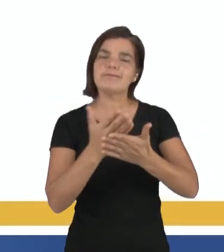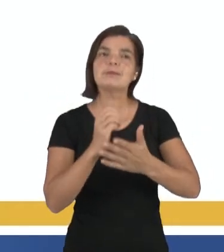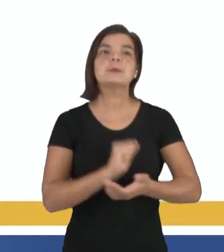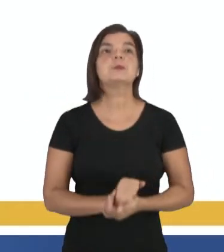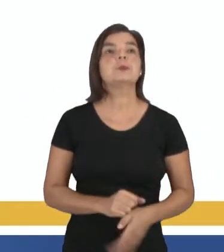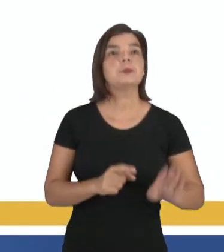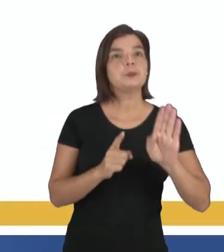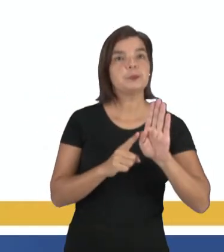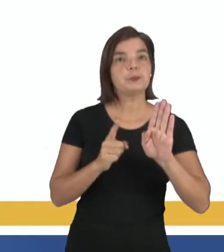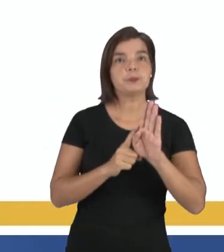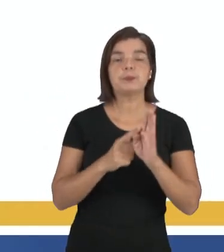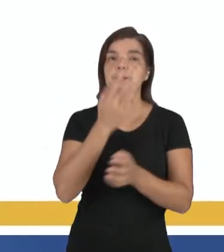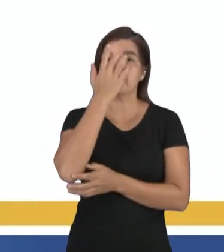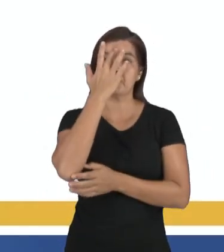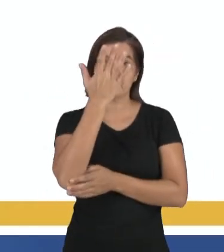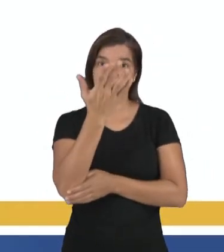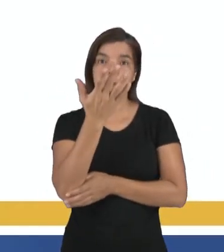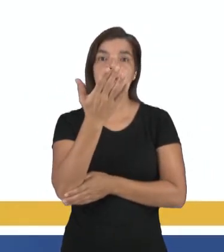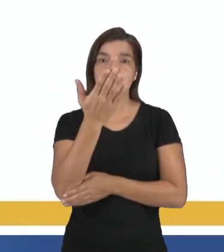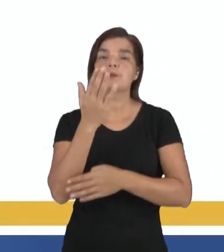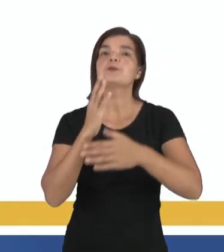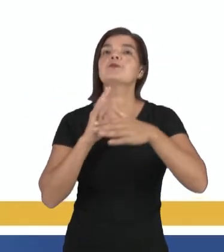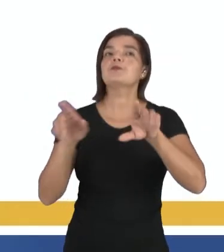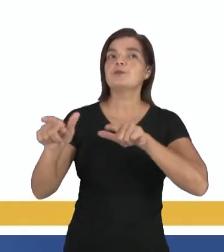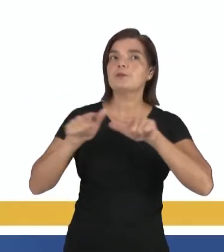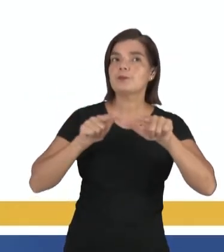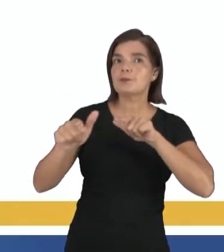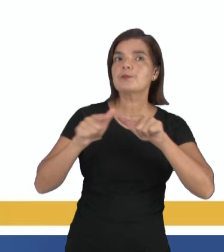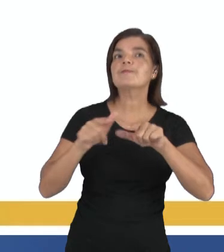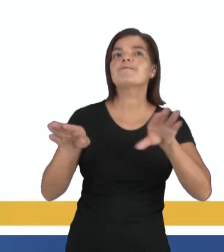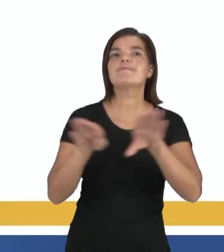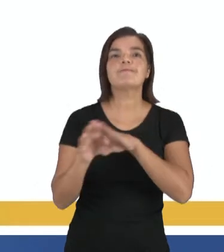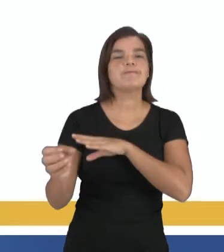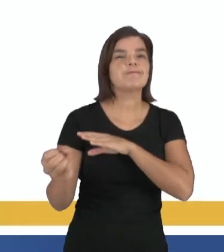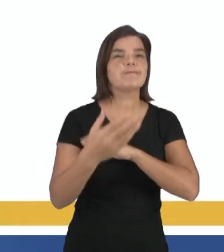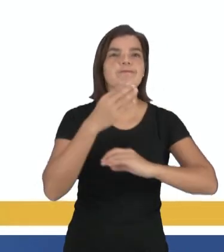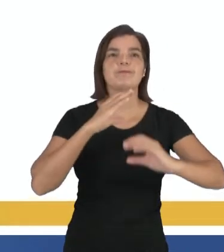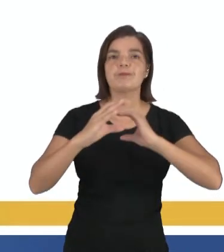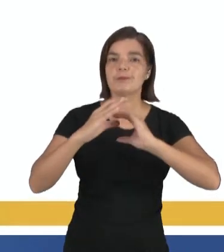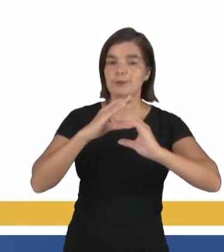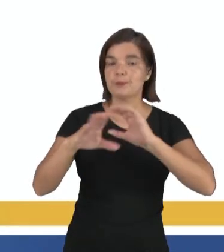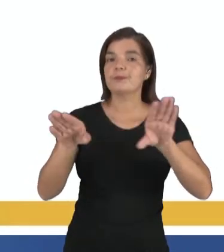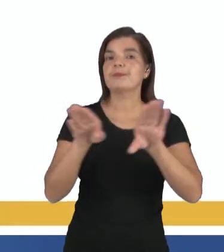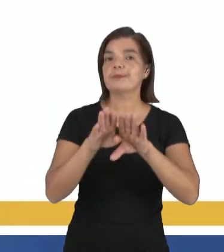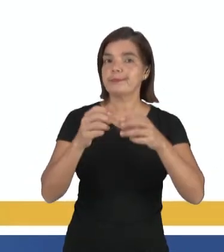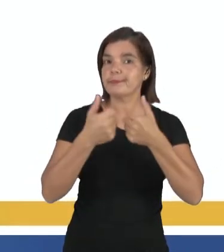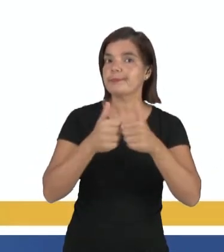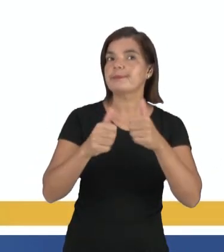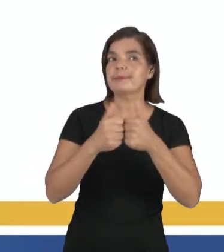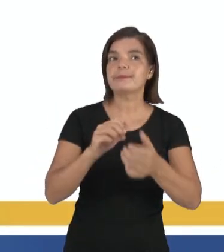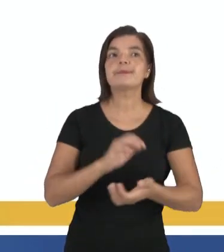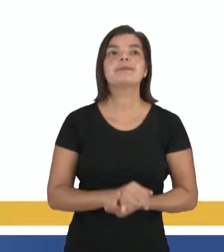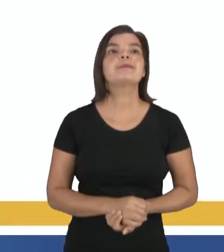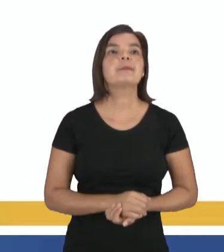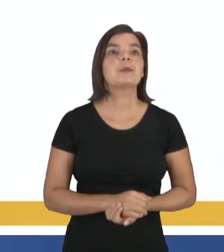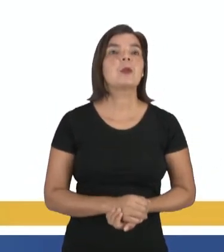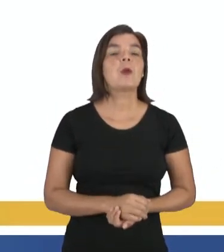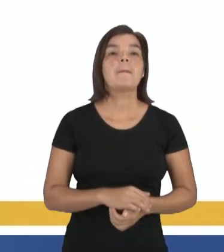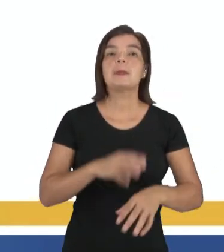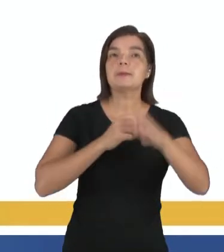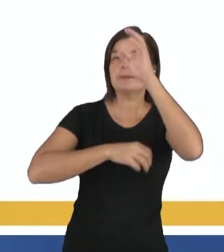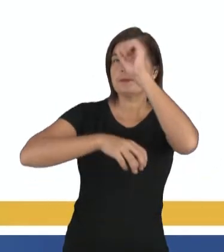fronteiras simbólicas. B. Pela facilidade do fluxo de trabalhadores condicionados pelos novos meios de comunicação e transporte.